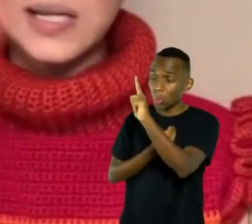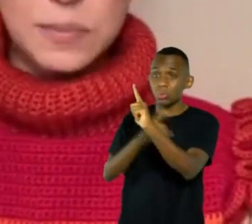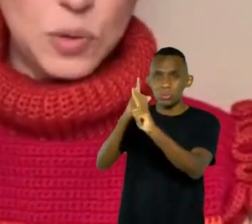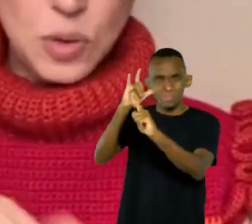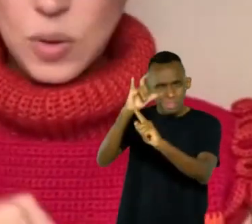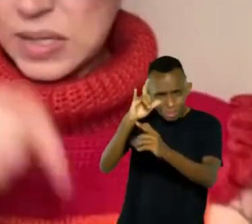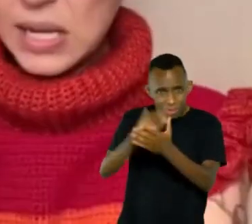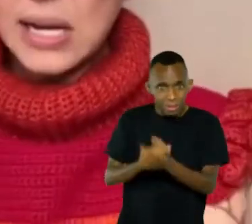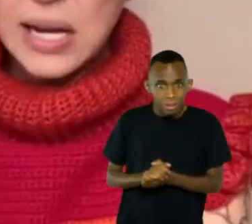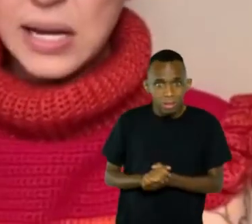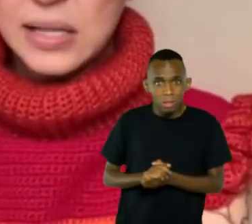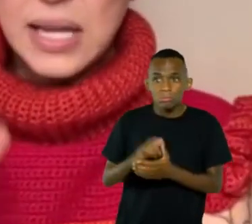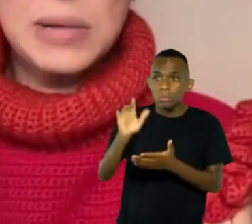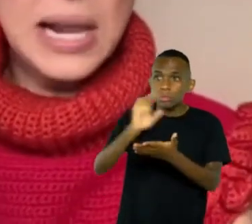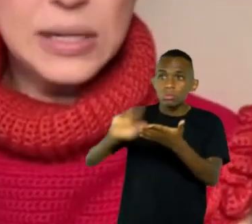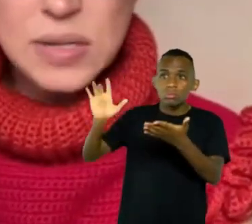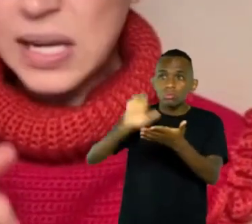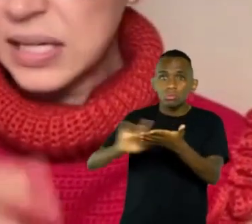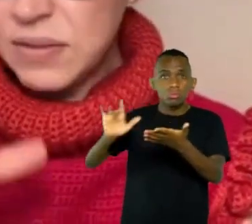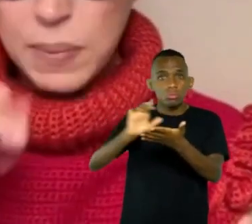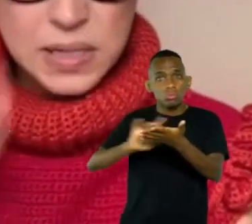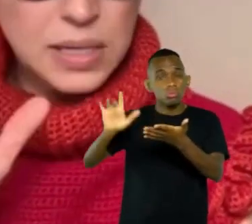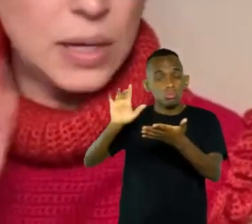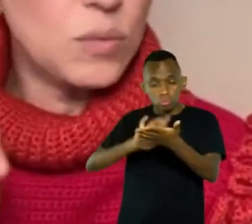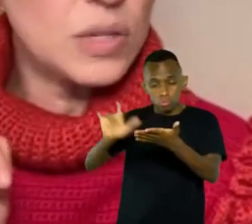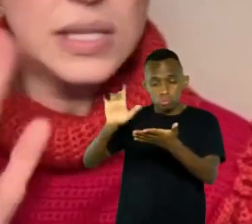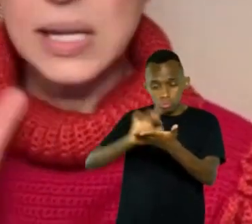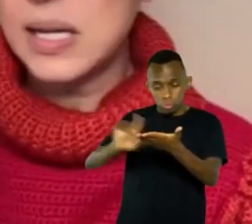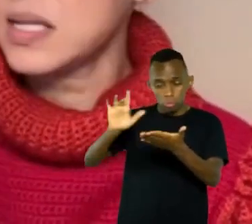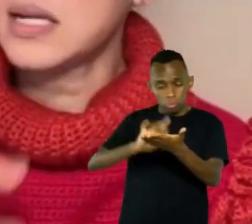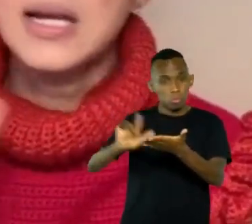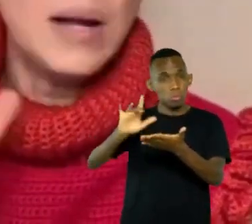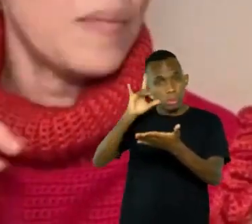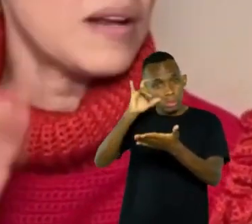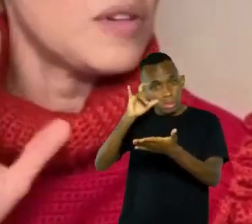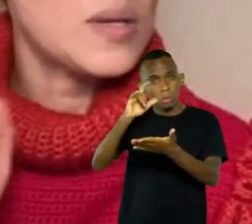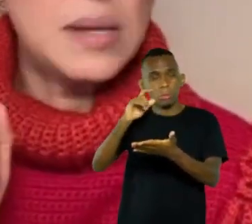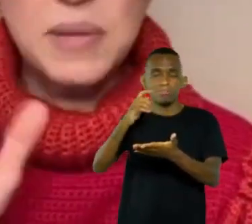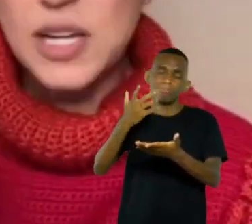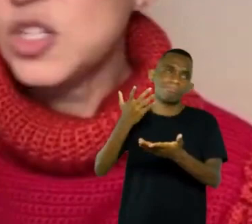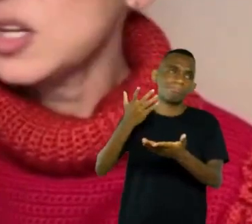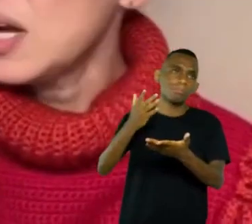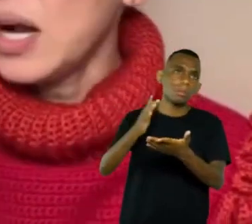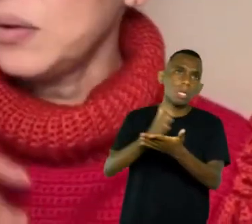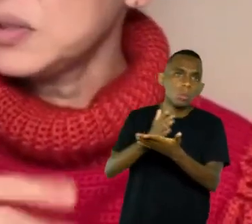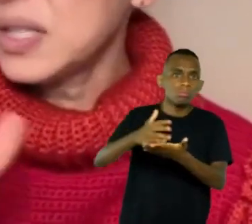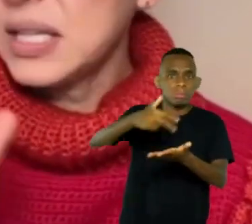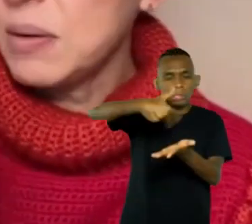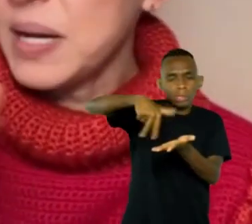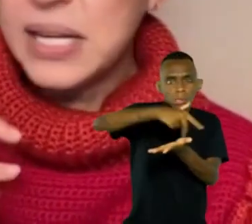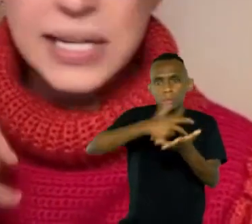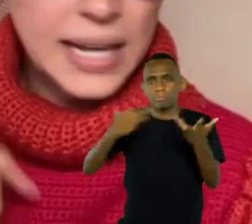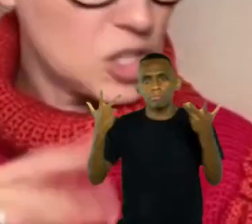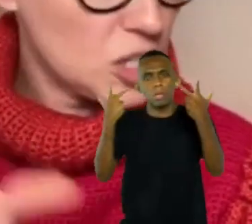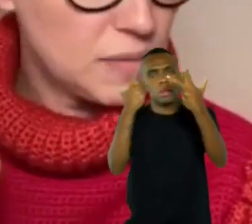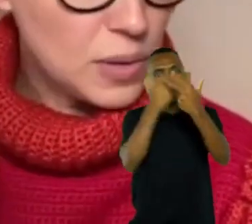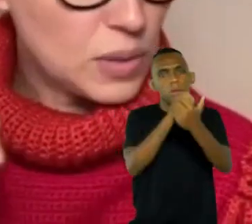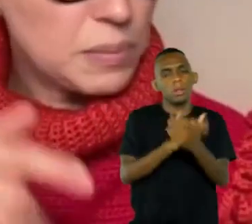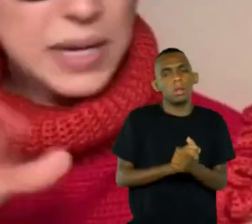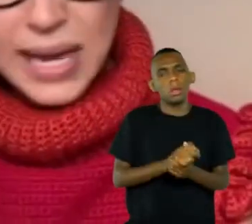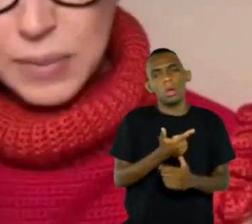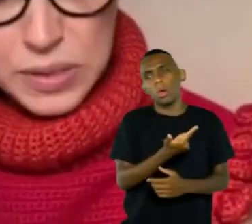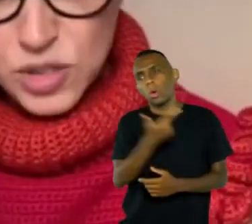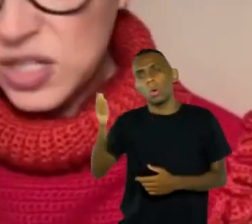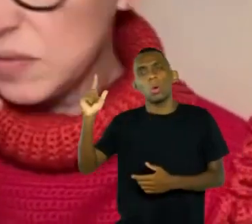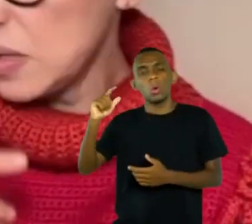de telinhas por nós, né? A timeline do Instagram vai passando, é um que dança maravilhosamente, a outra que tem uma barriga negativa e a